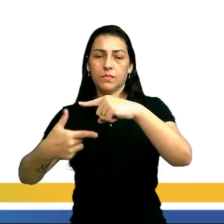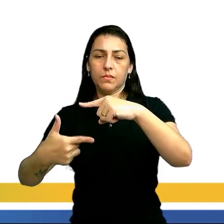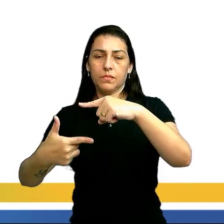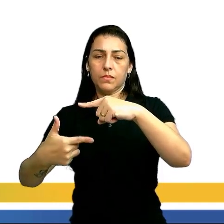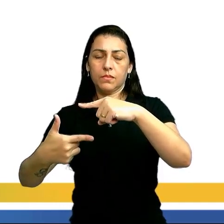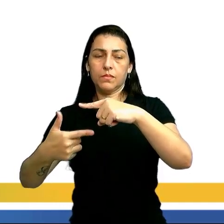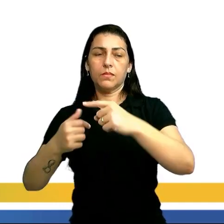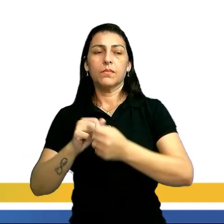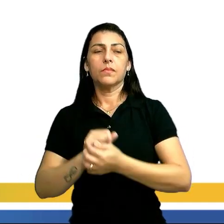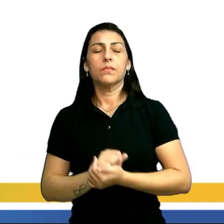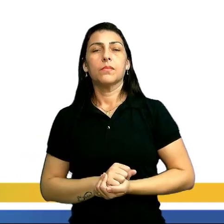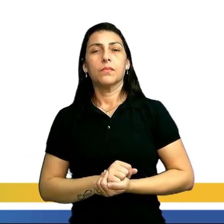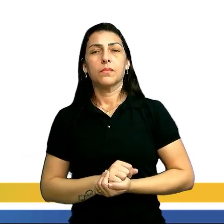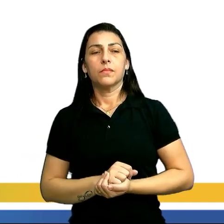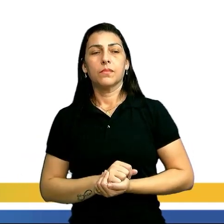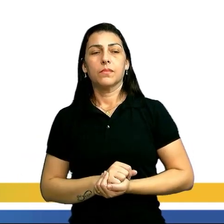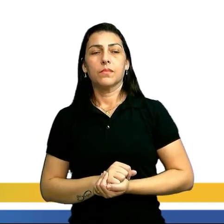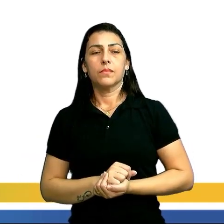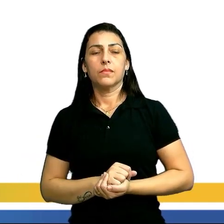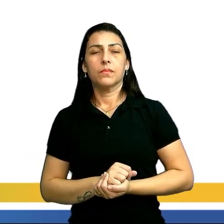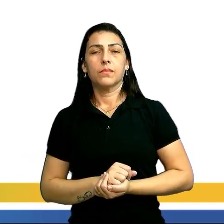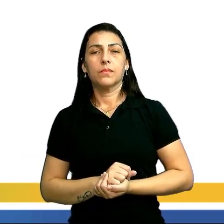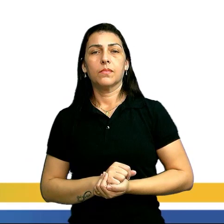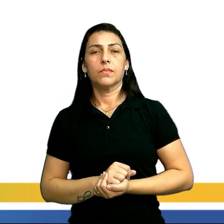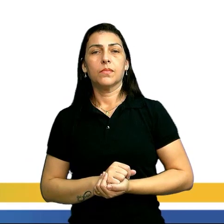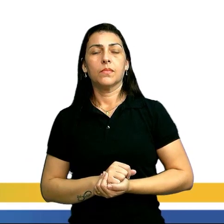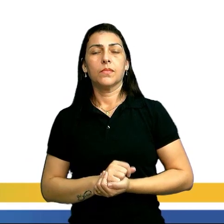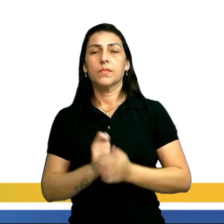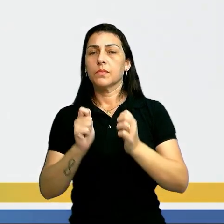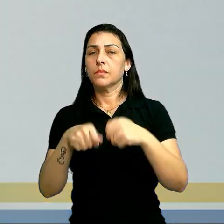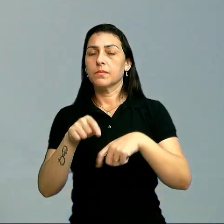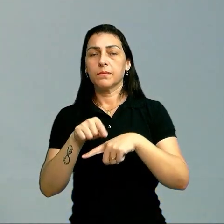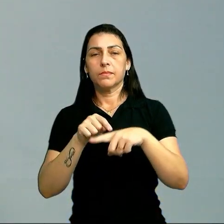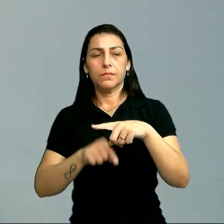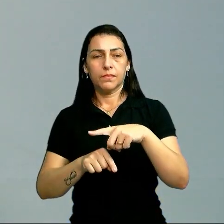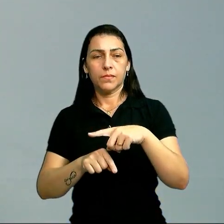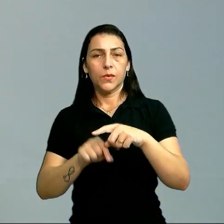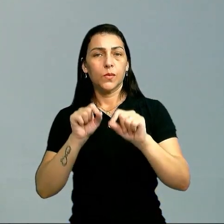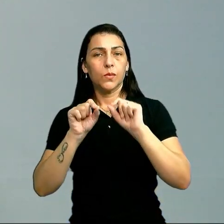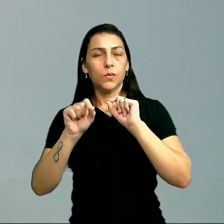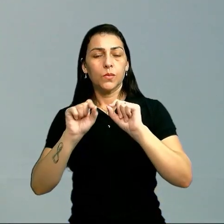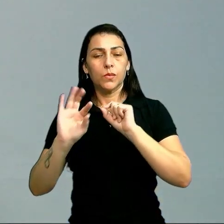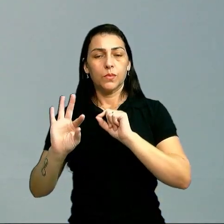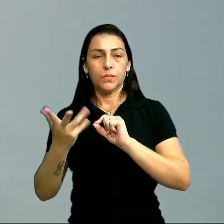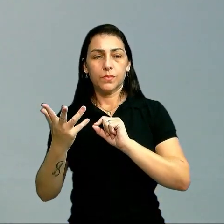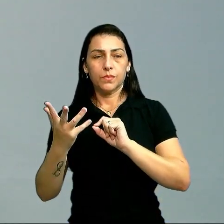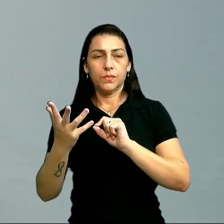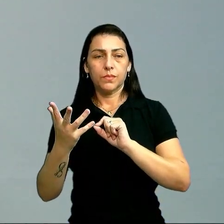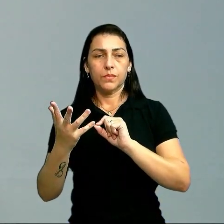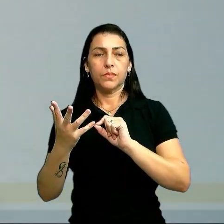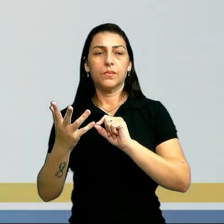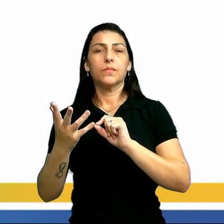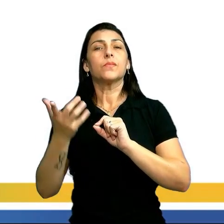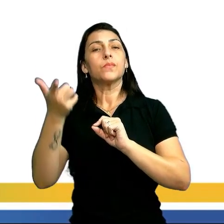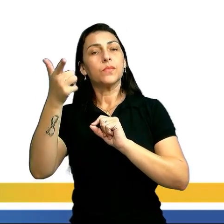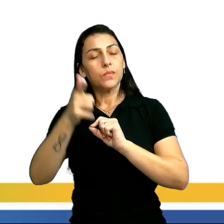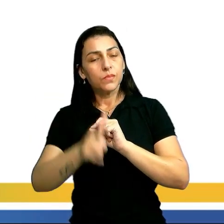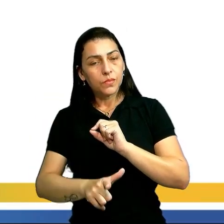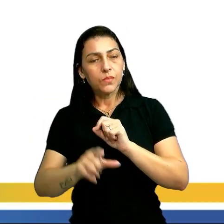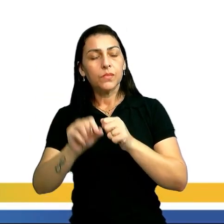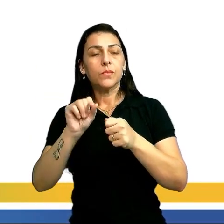é igual a 232. E aí não dá para a gente dividir. O que acontece? Racionalizar de